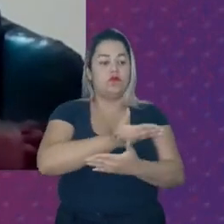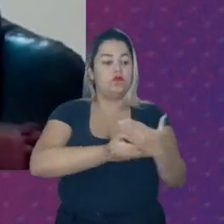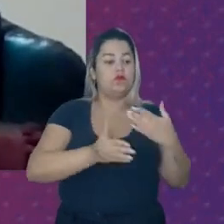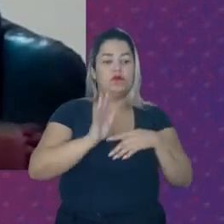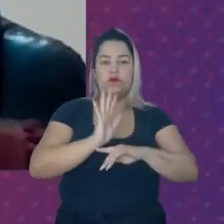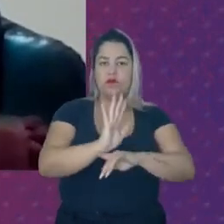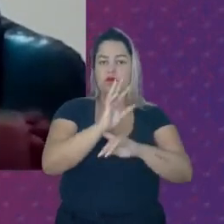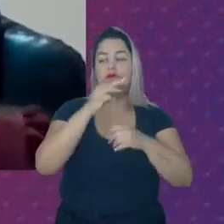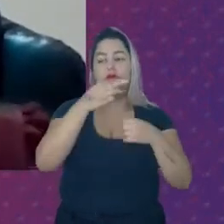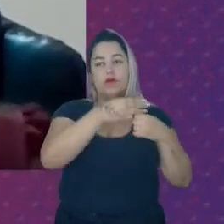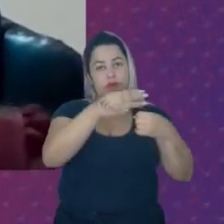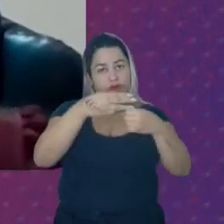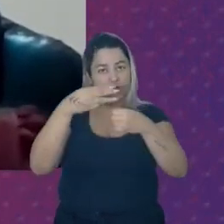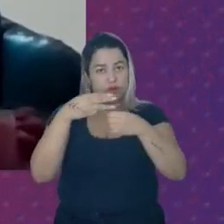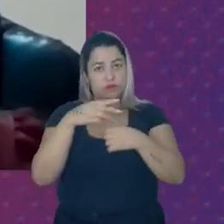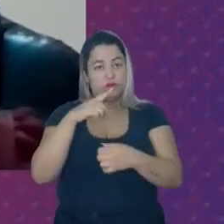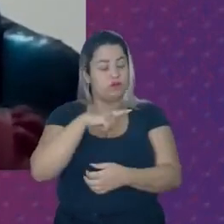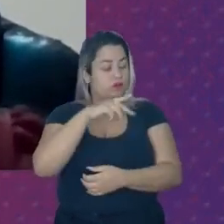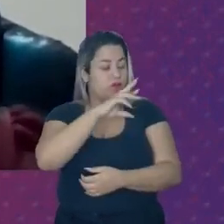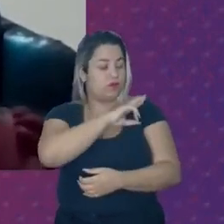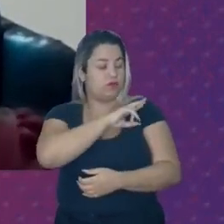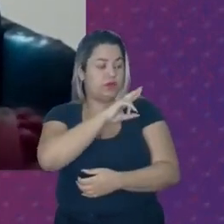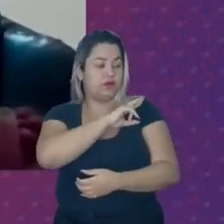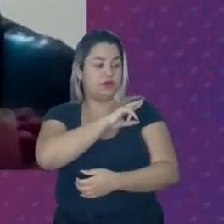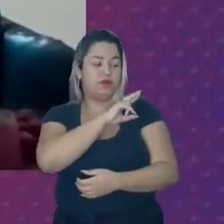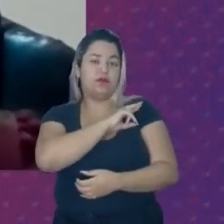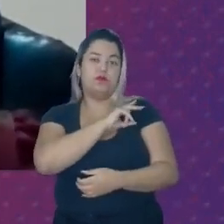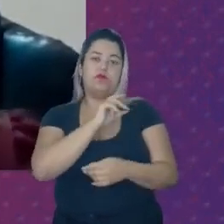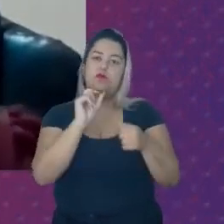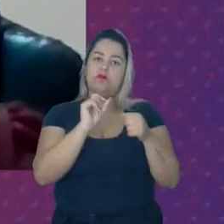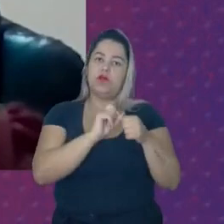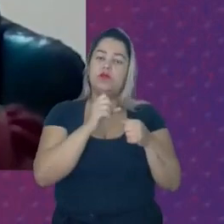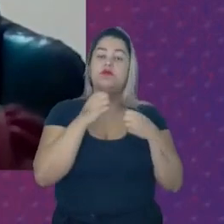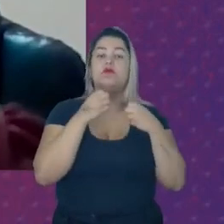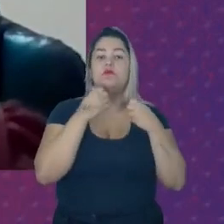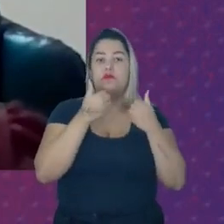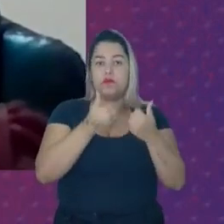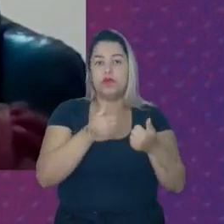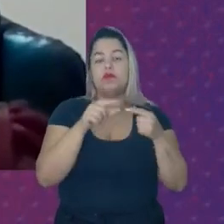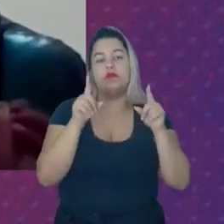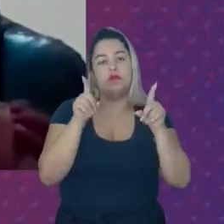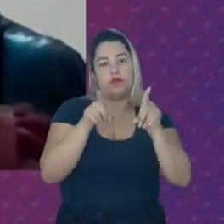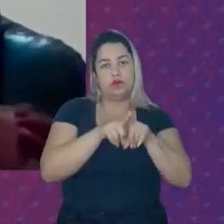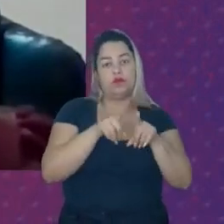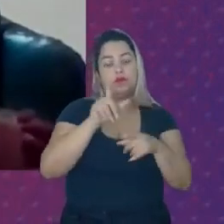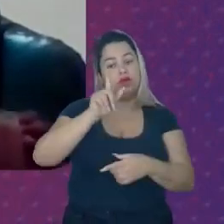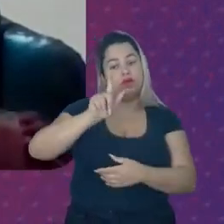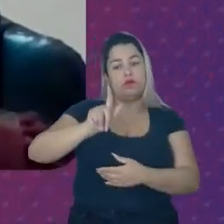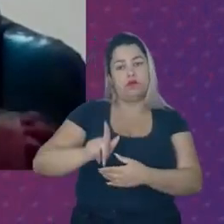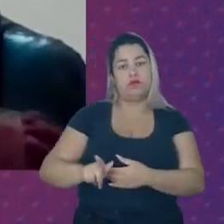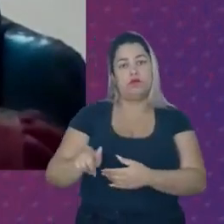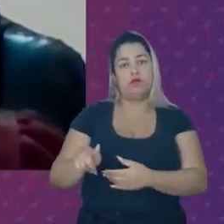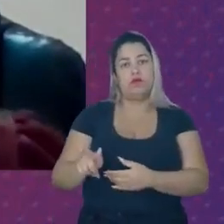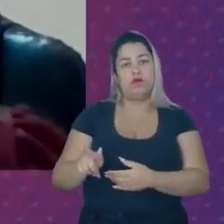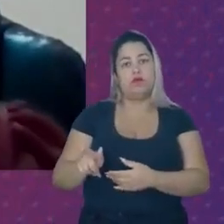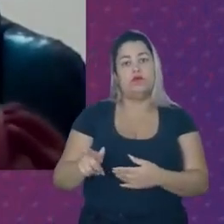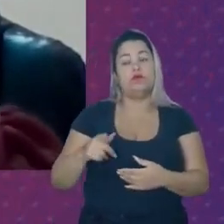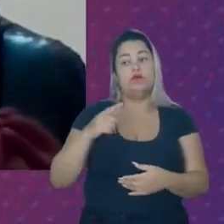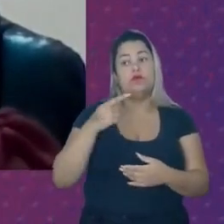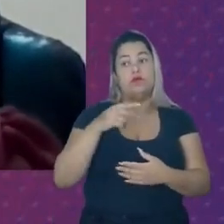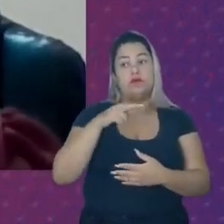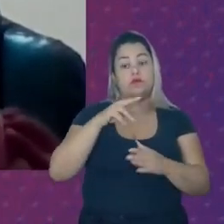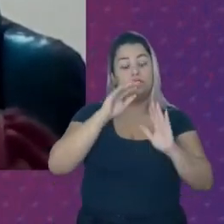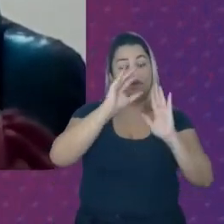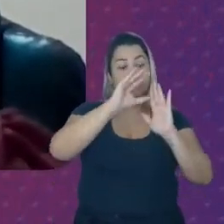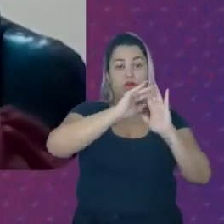e o município ele tem essa responsabilidade de fazer bem essa gestão do programa aqui,